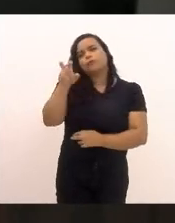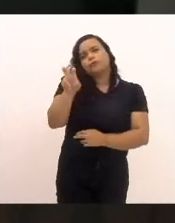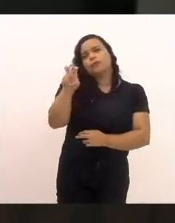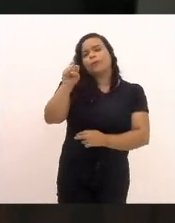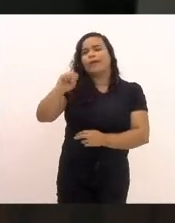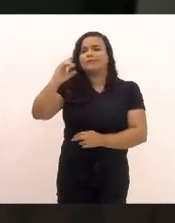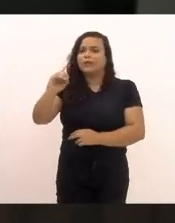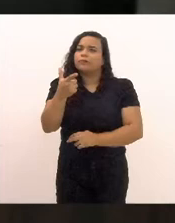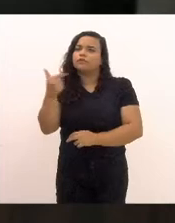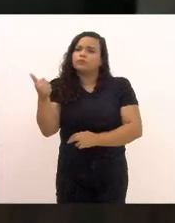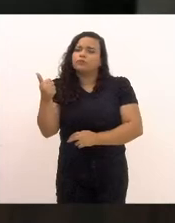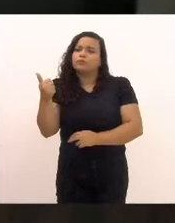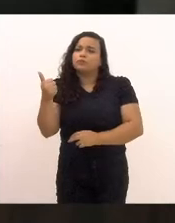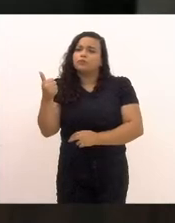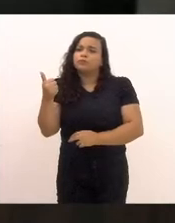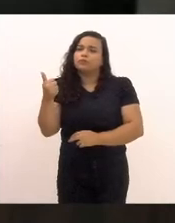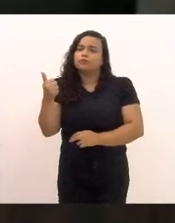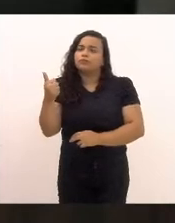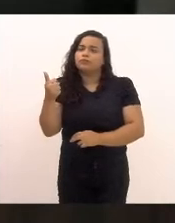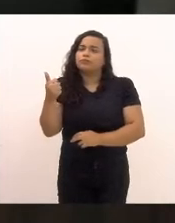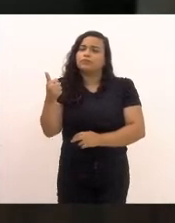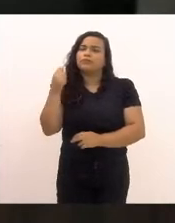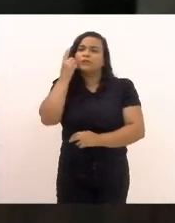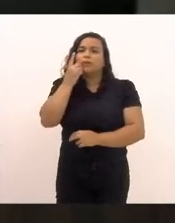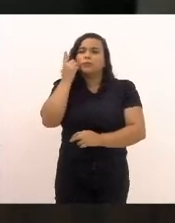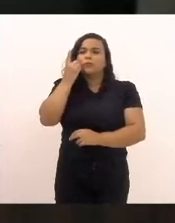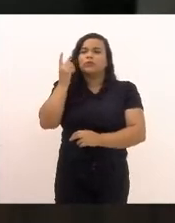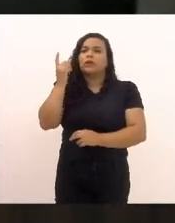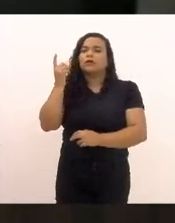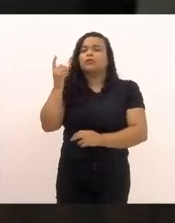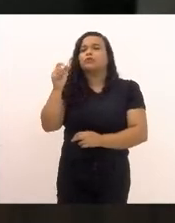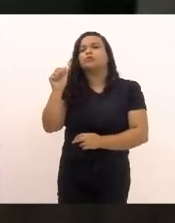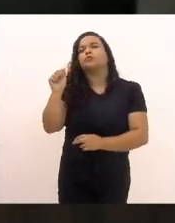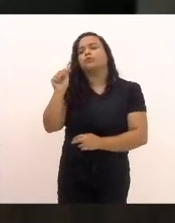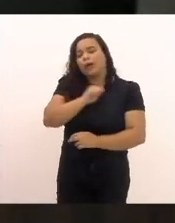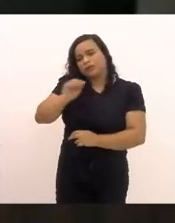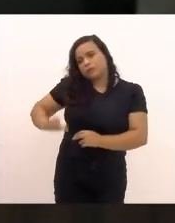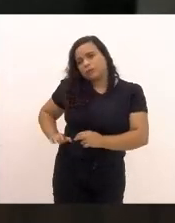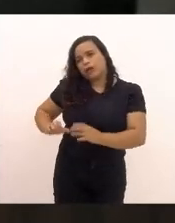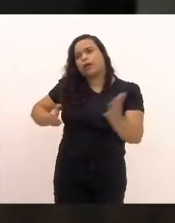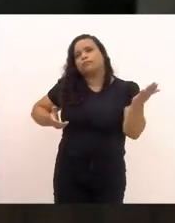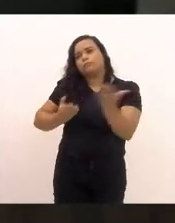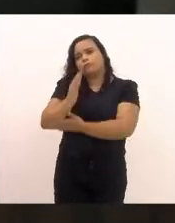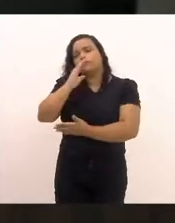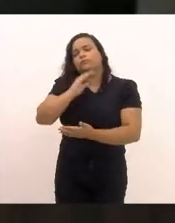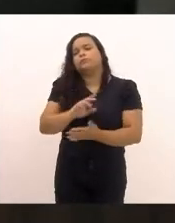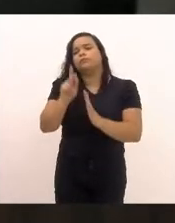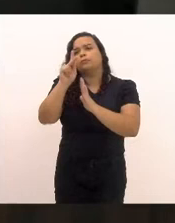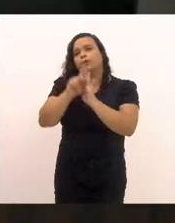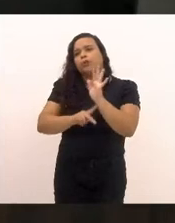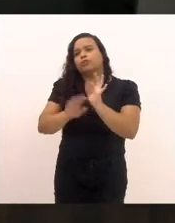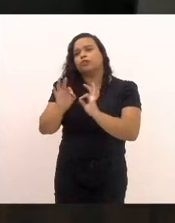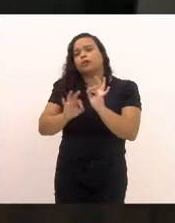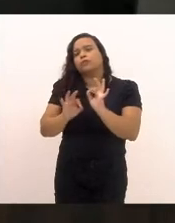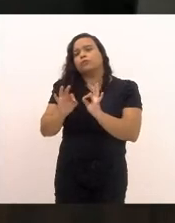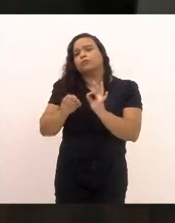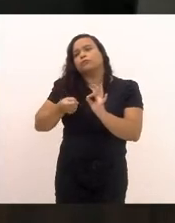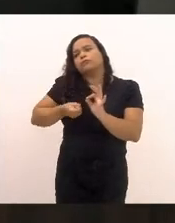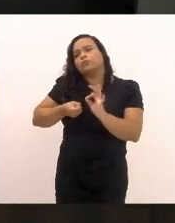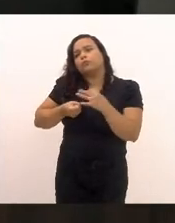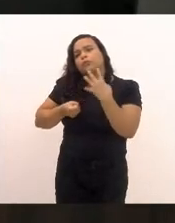4580, de 21, do deputado André Ciano. Senhores que aprovam, permaneçam como estão, aprovado. Projeto